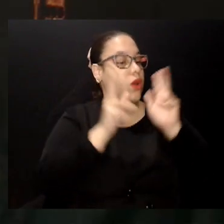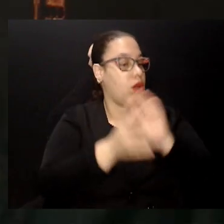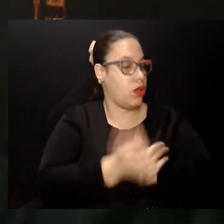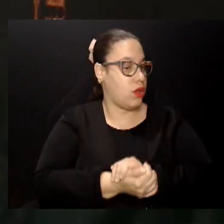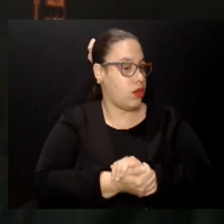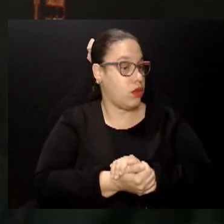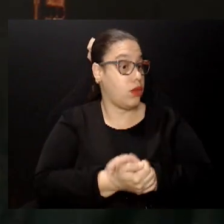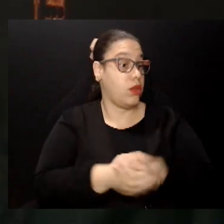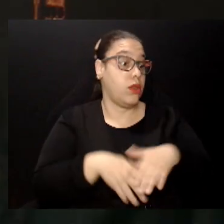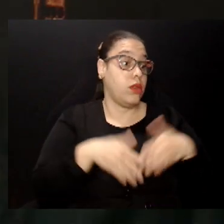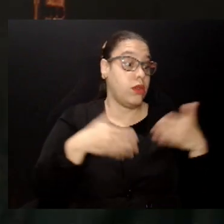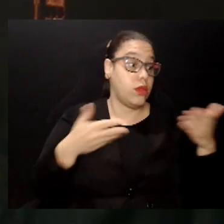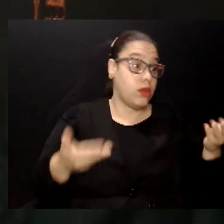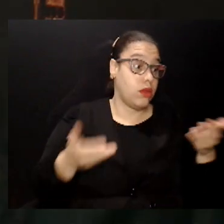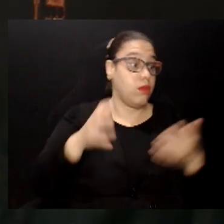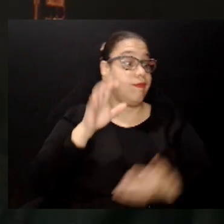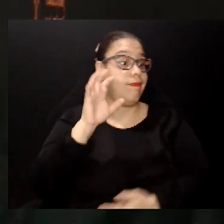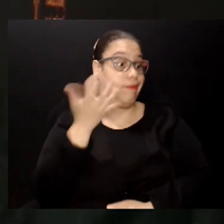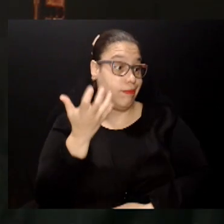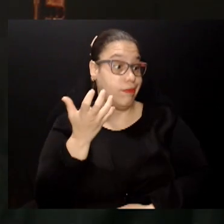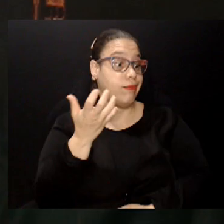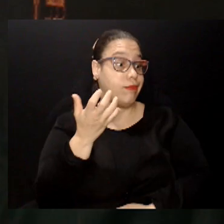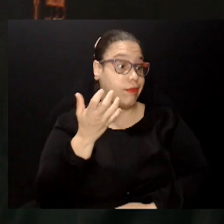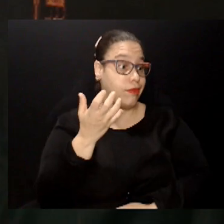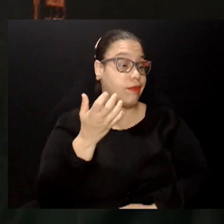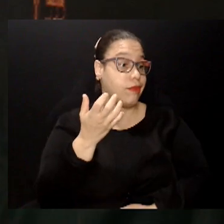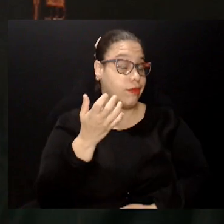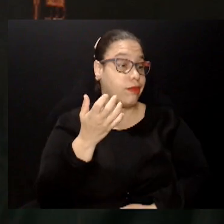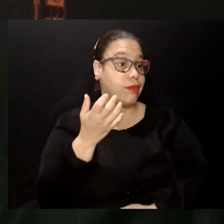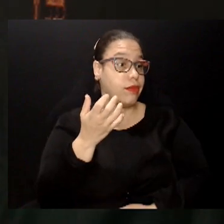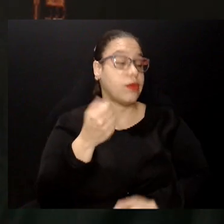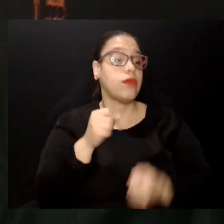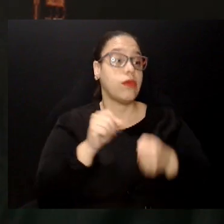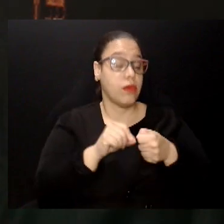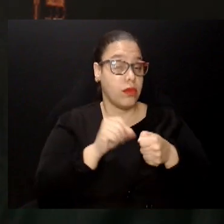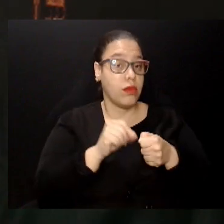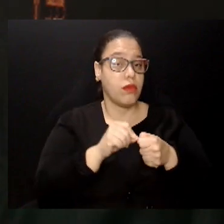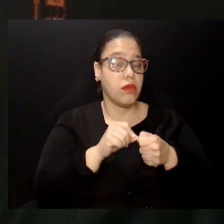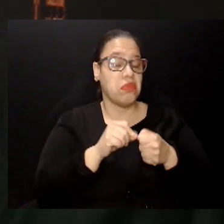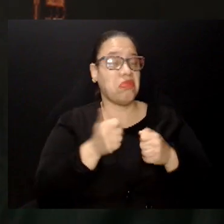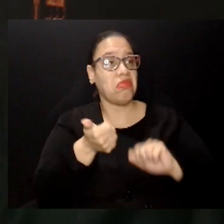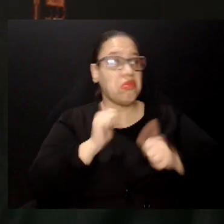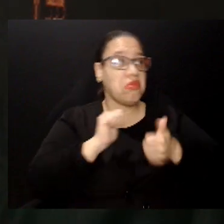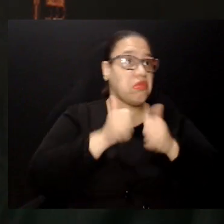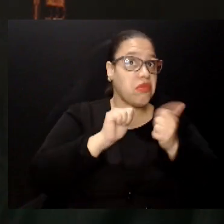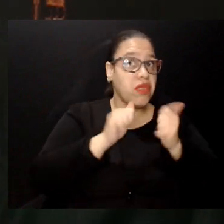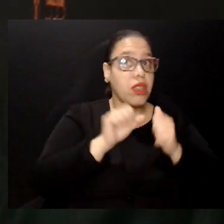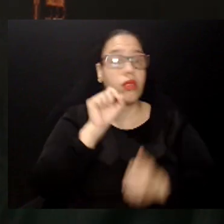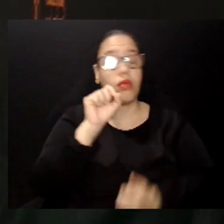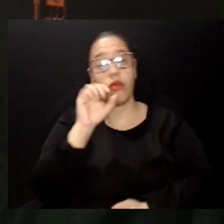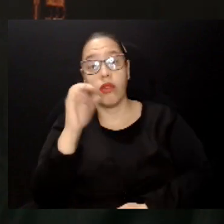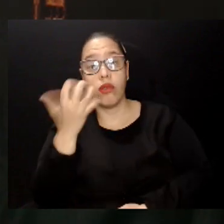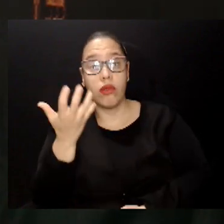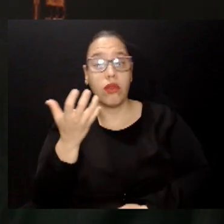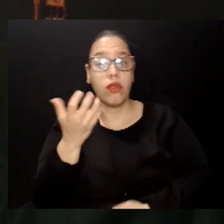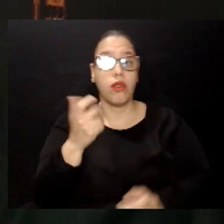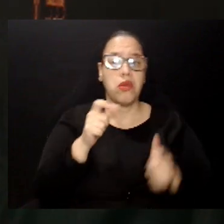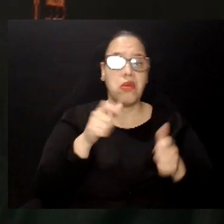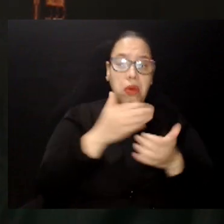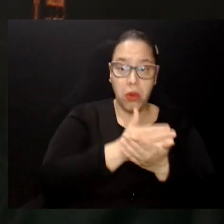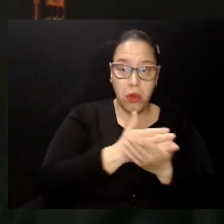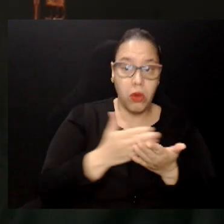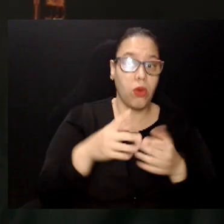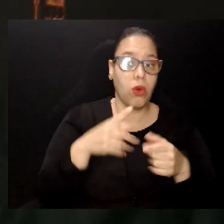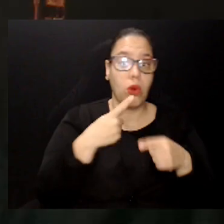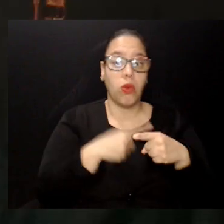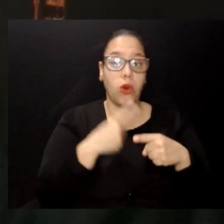esteja acontecendo, fazer aí um raio-x, né? Ver o que está acontecendo, onde isso começou, por que começou,